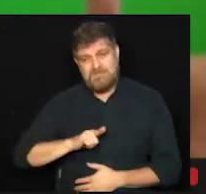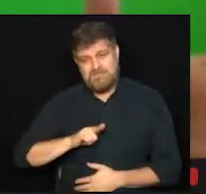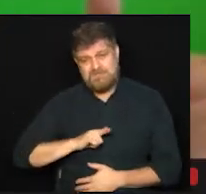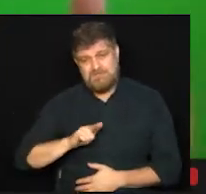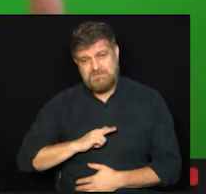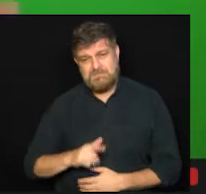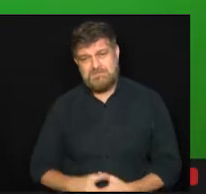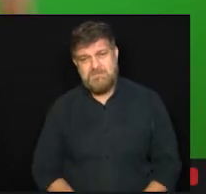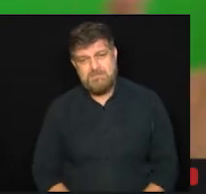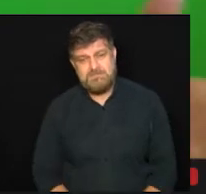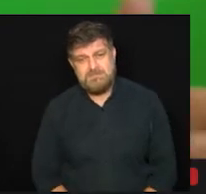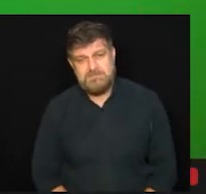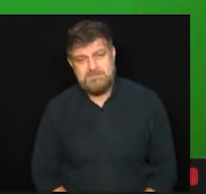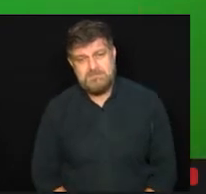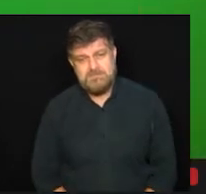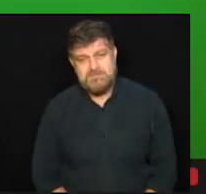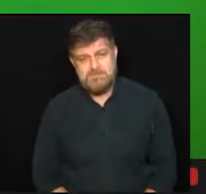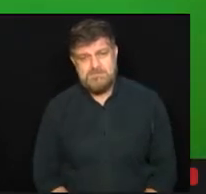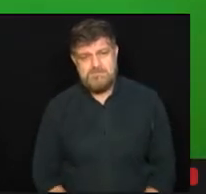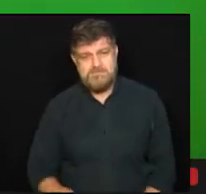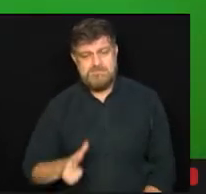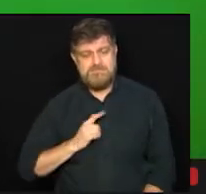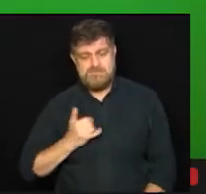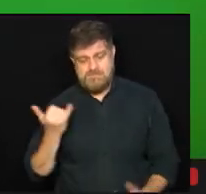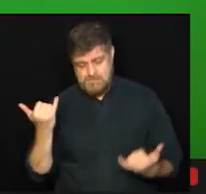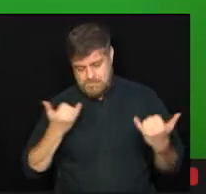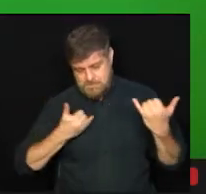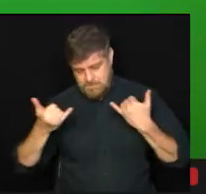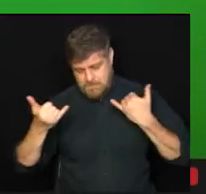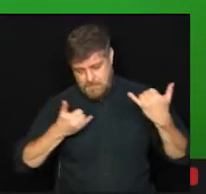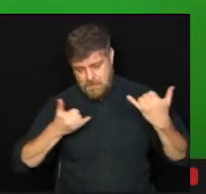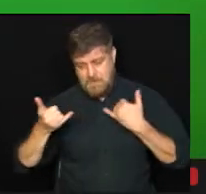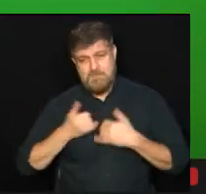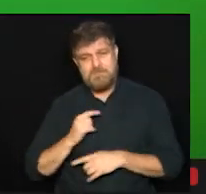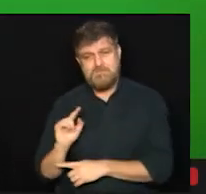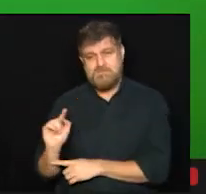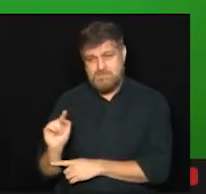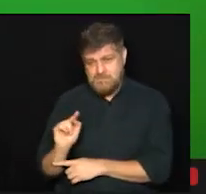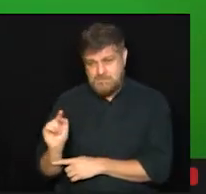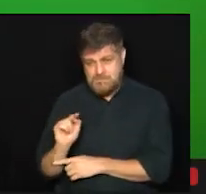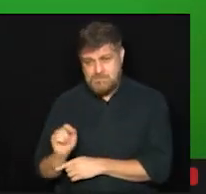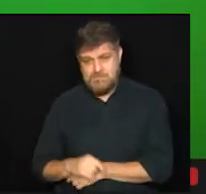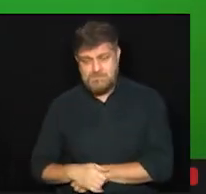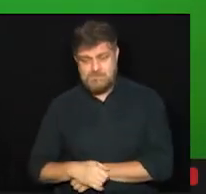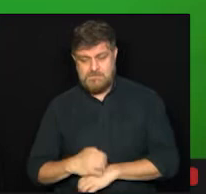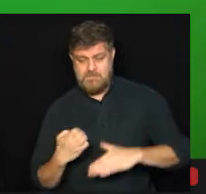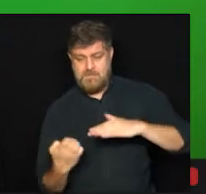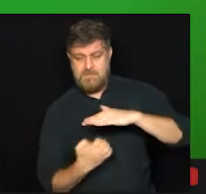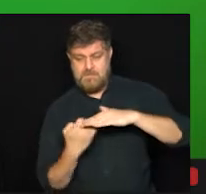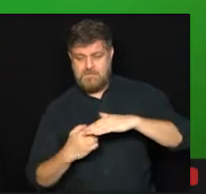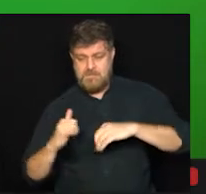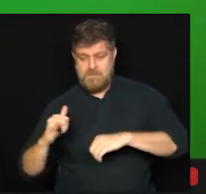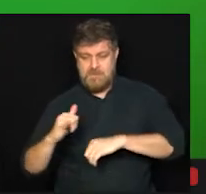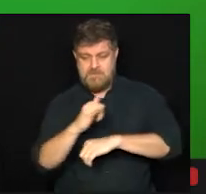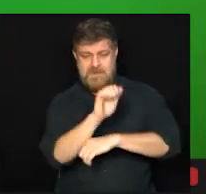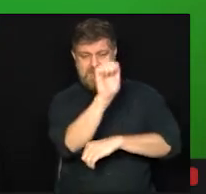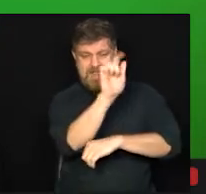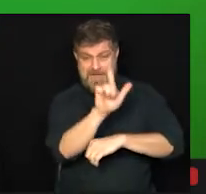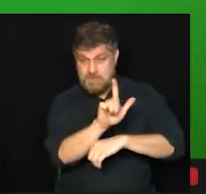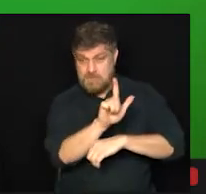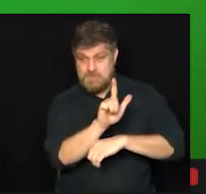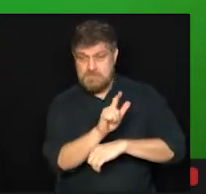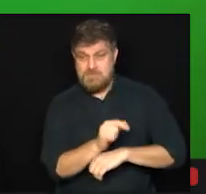necessita, né? Eu tenho informação que a Azul fez um empréstimo de